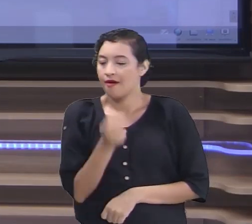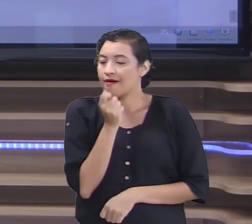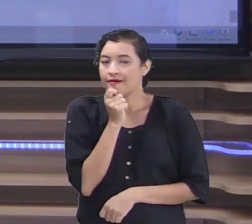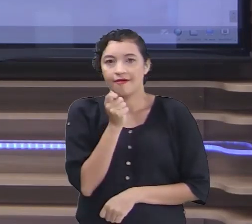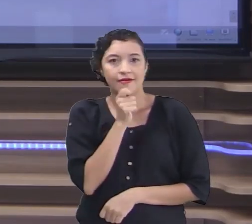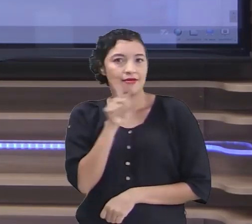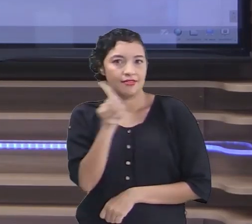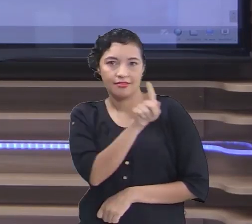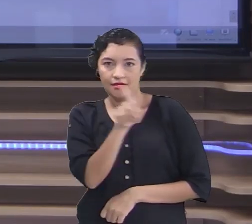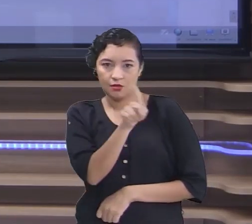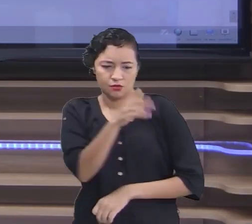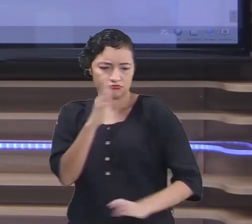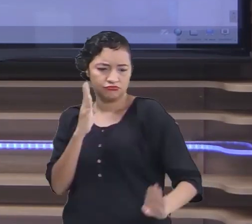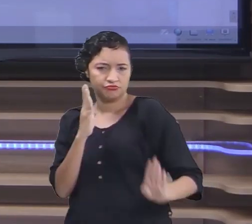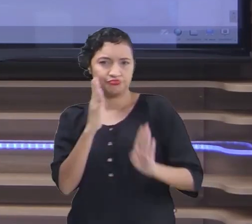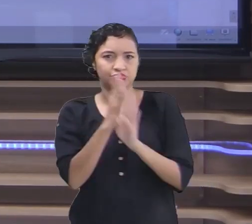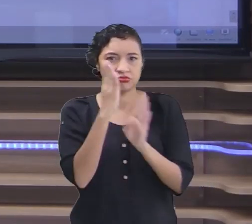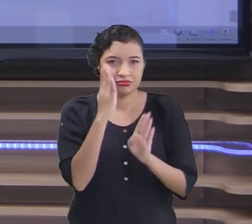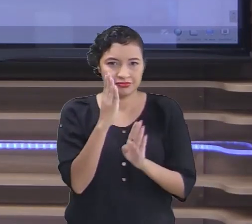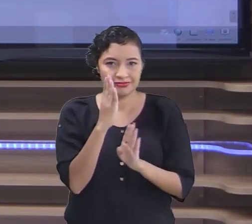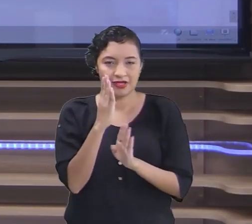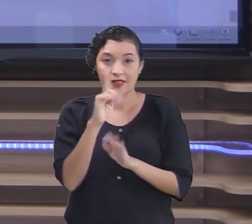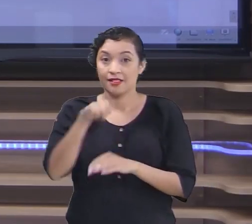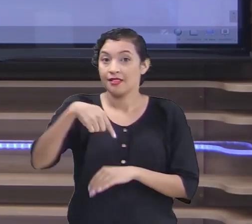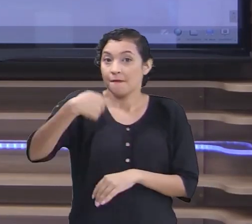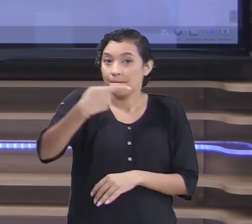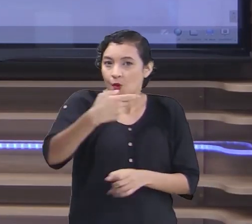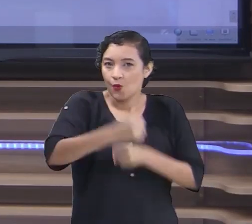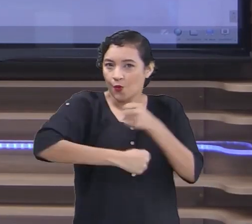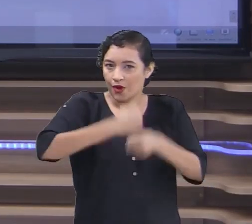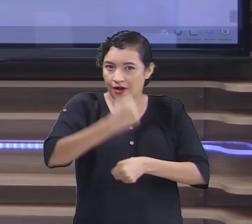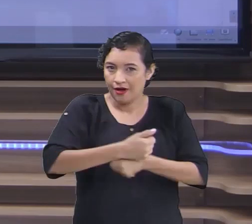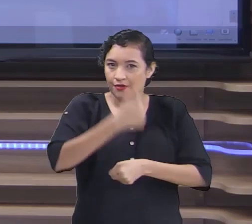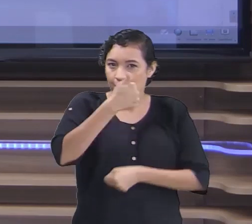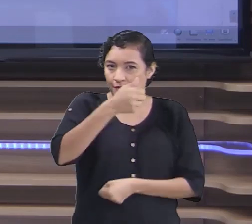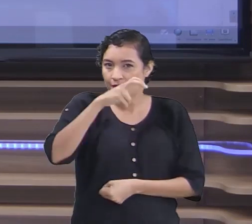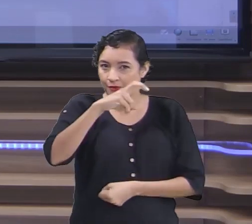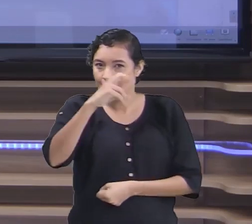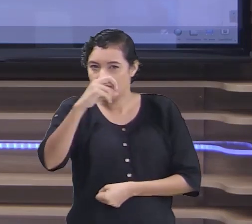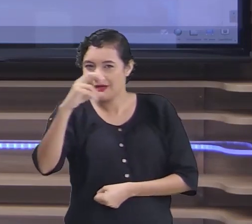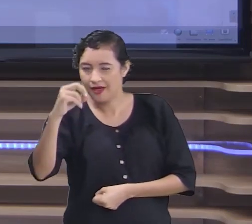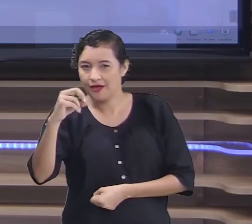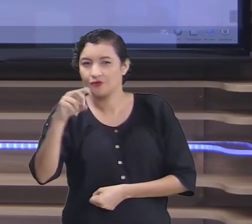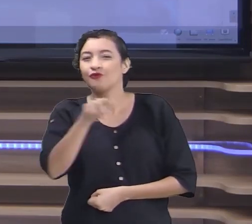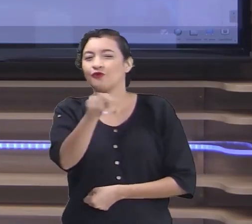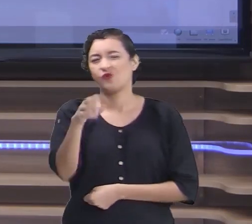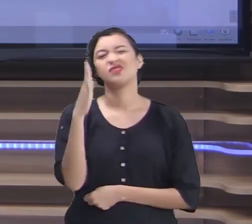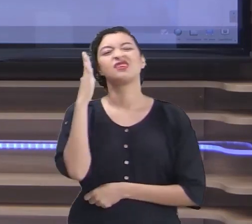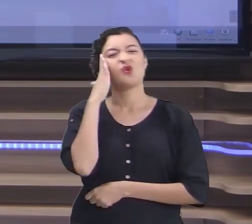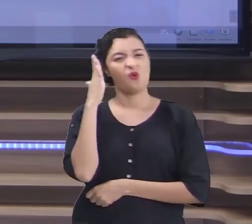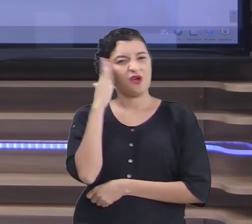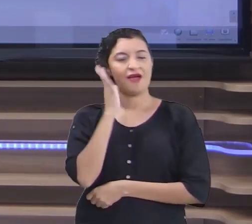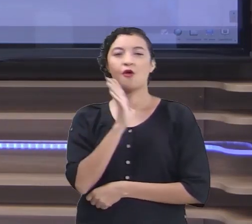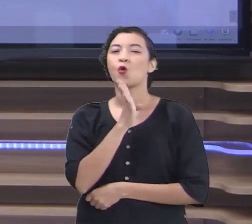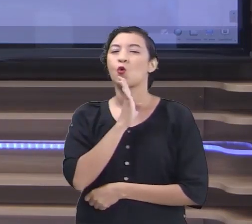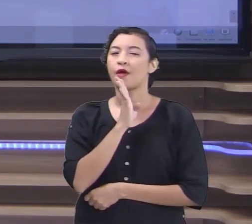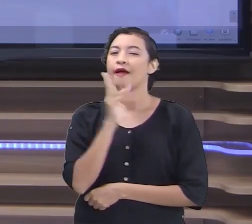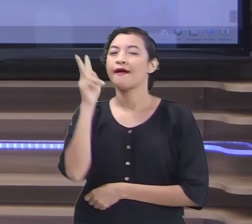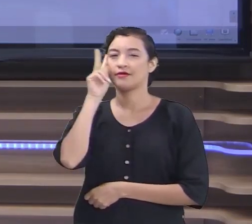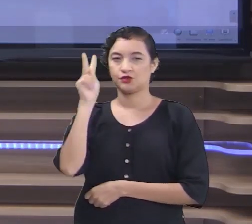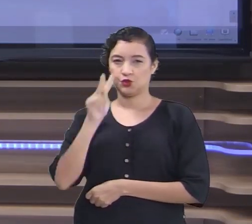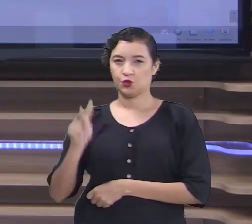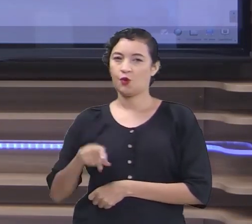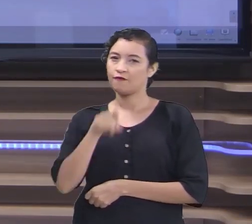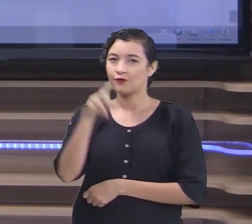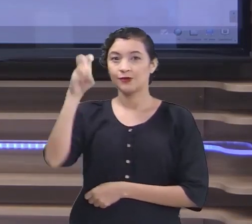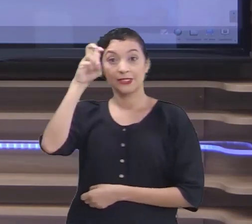ia ser descoberto depois, em 1500, uma história que eu tenho certeza que todo aluno conhece. Porque você é aluno inteligente,